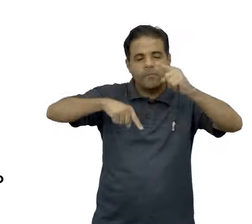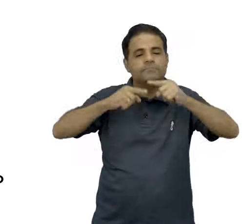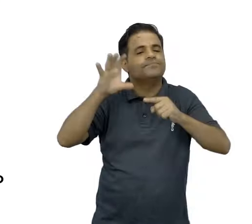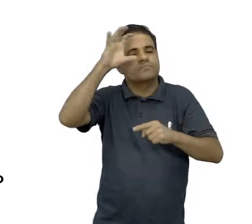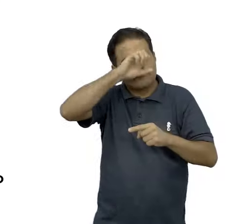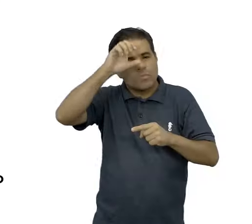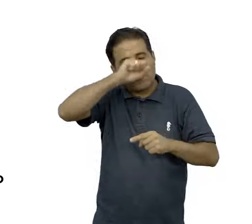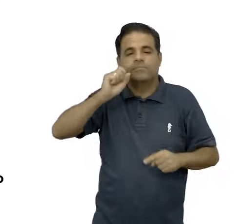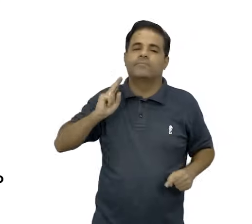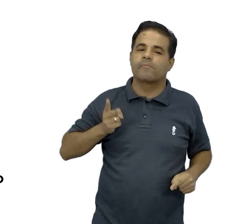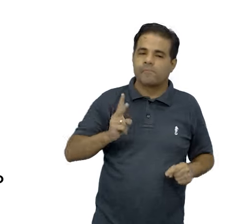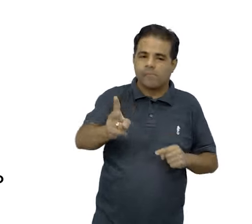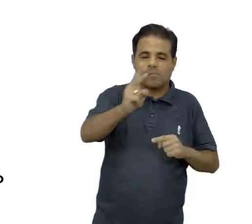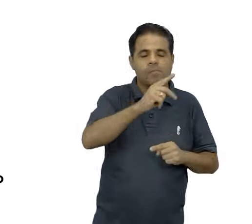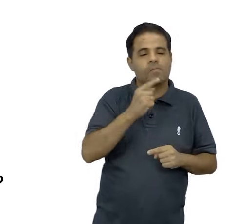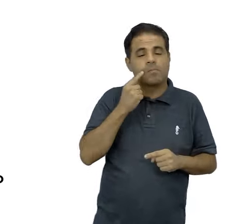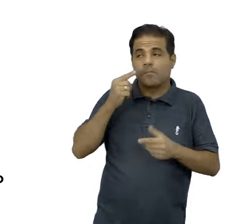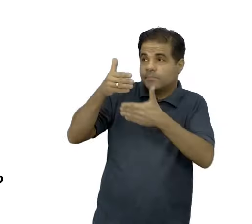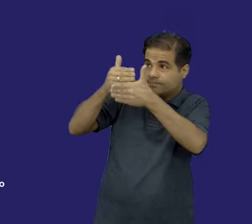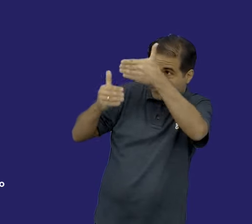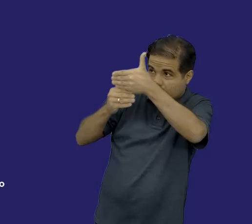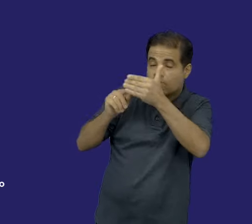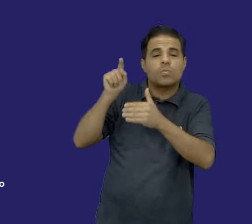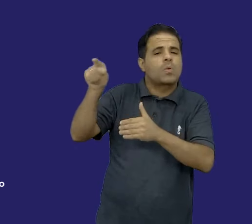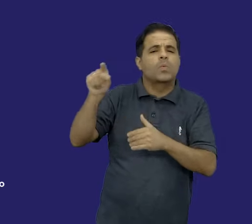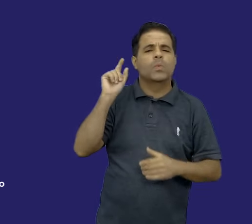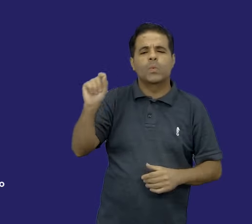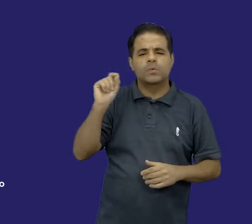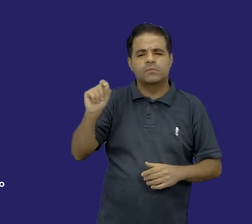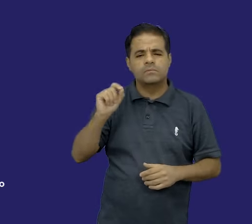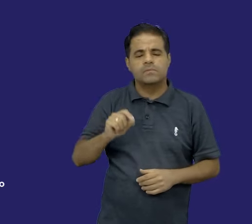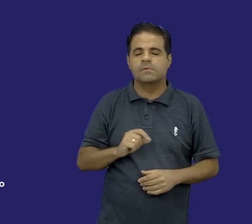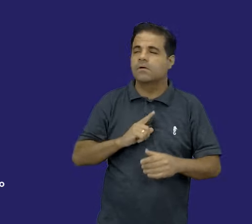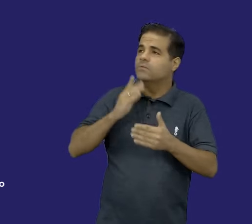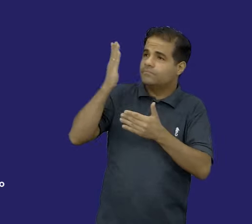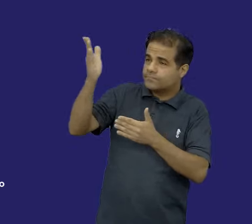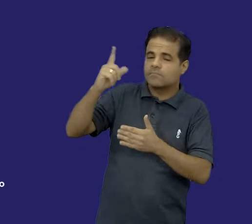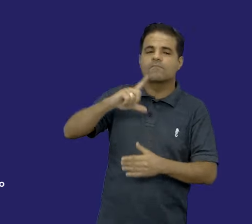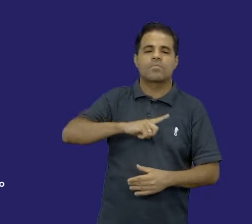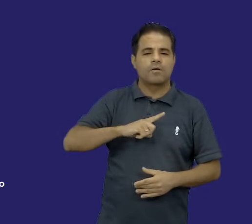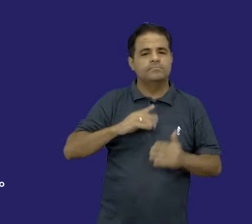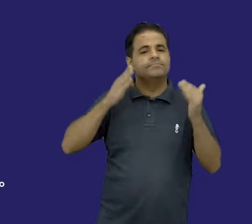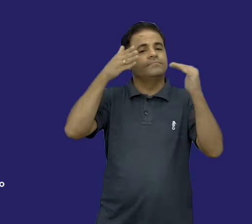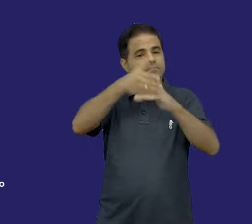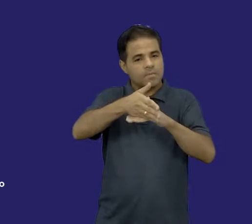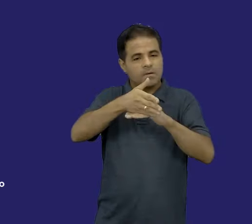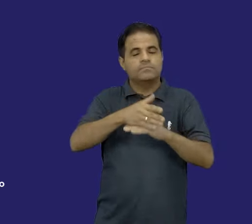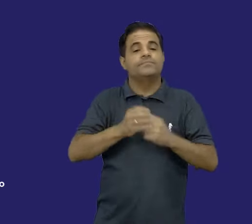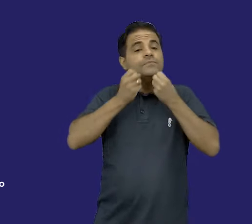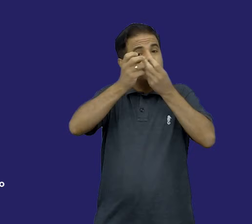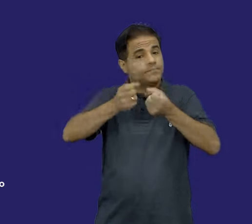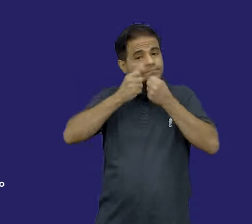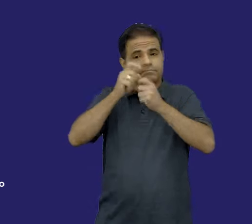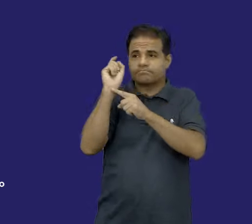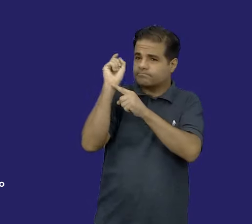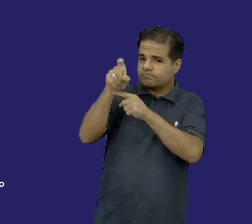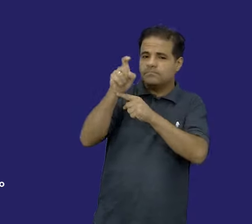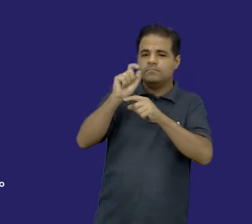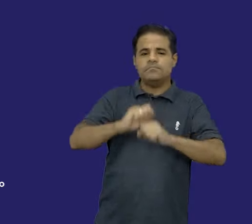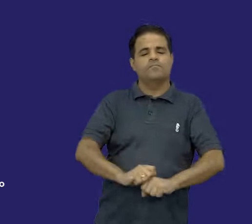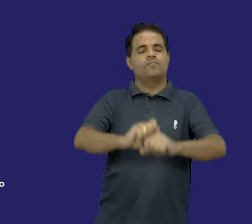Do aprender sempre, né? Então, no slide seguinte, vocês terão acesso aí,